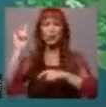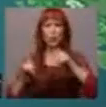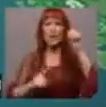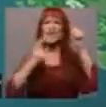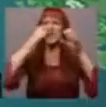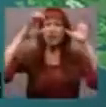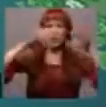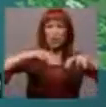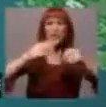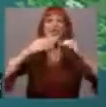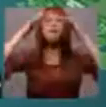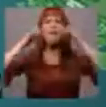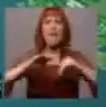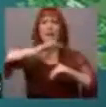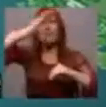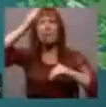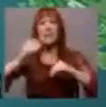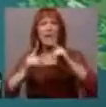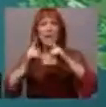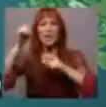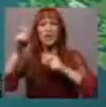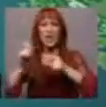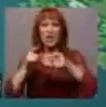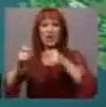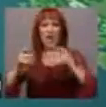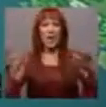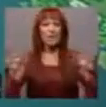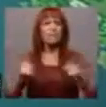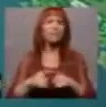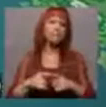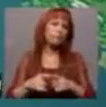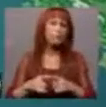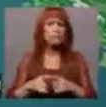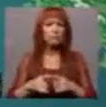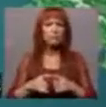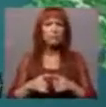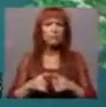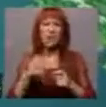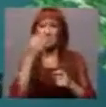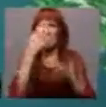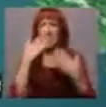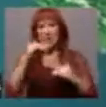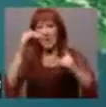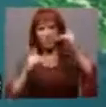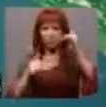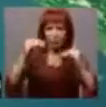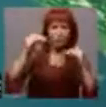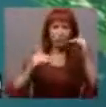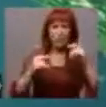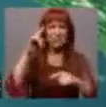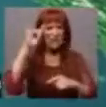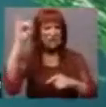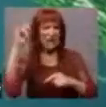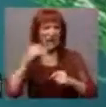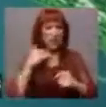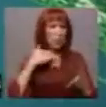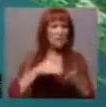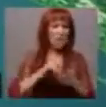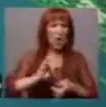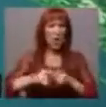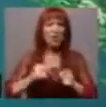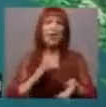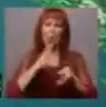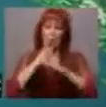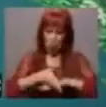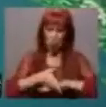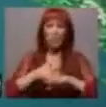granizo, neve nos pontos mais altos da Serra da Estrela, ainda uma primavera muito instável. Já alguma ideia para segunda-feira? Continua